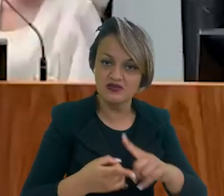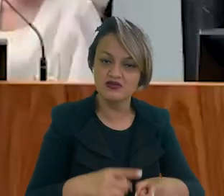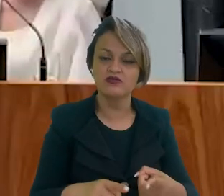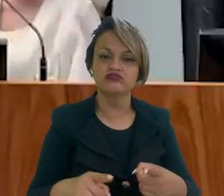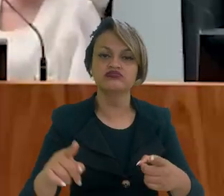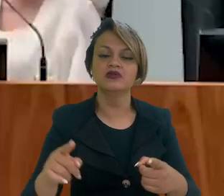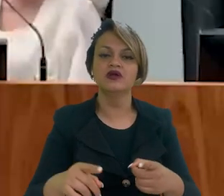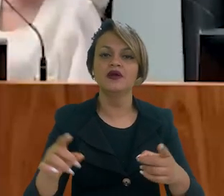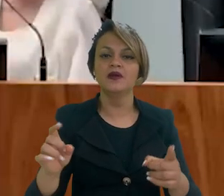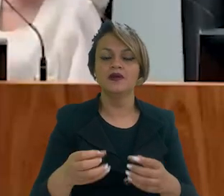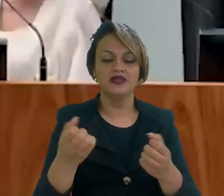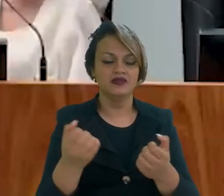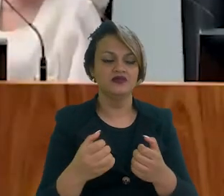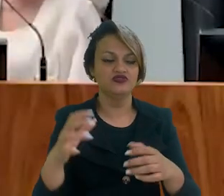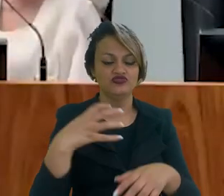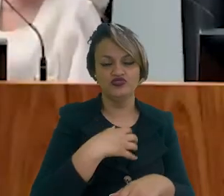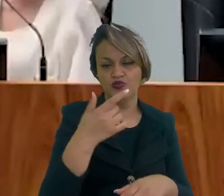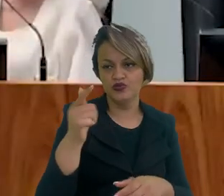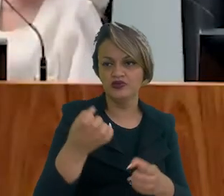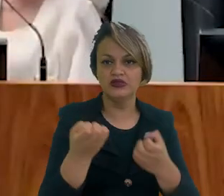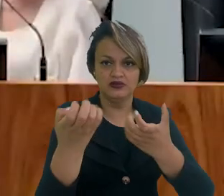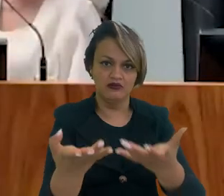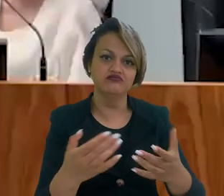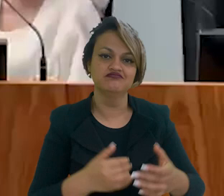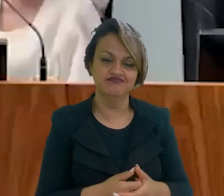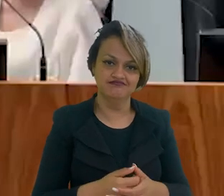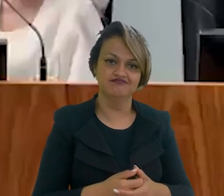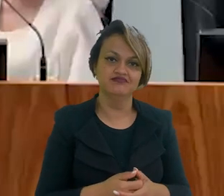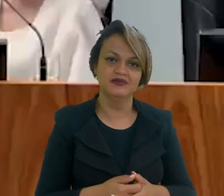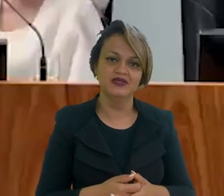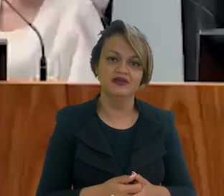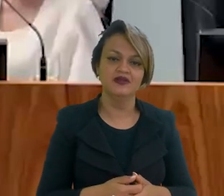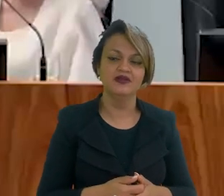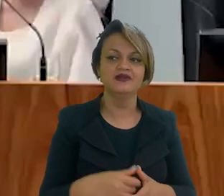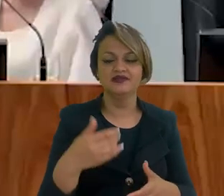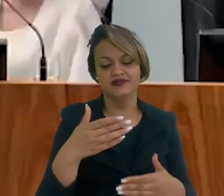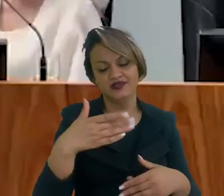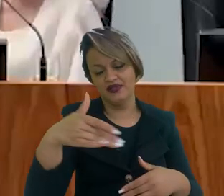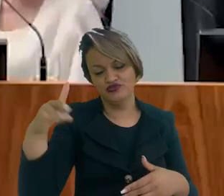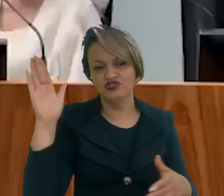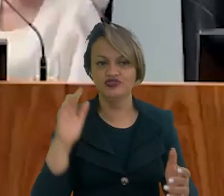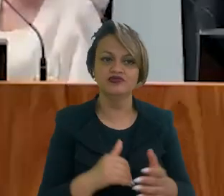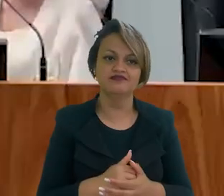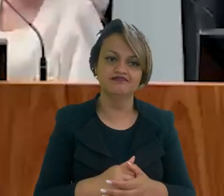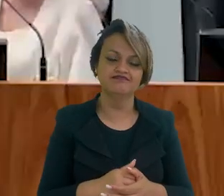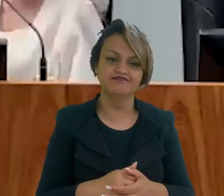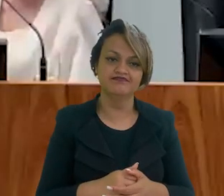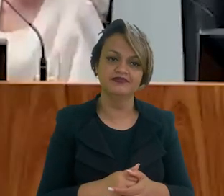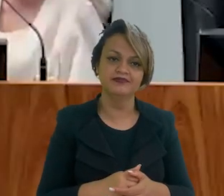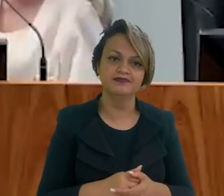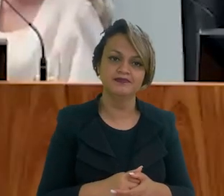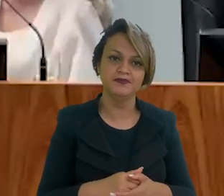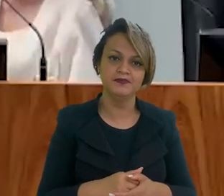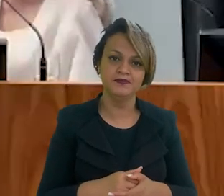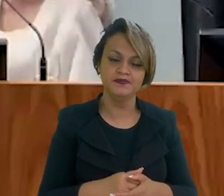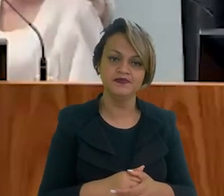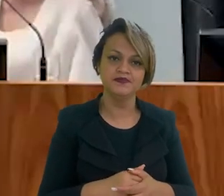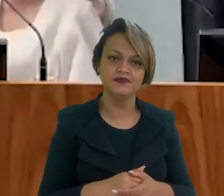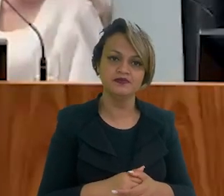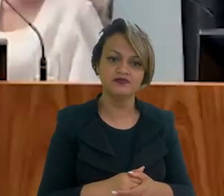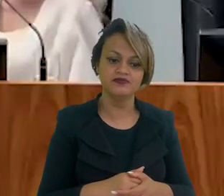tem outros uma outra forma né negociação lá procede de outra maneira né sempre um cuidado que você toma com clientes